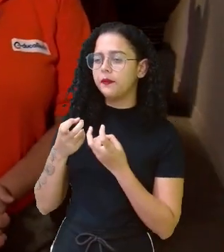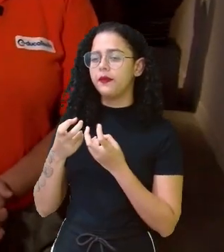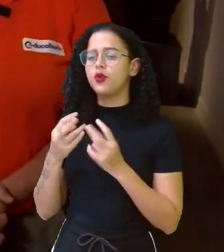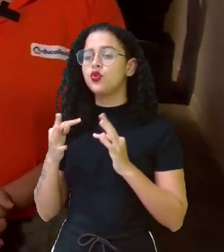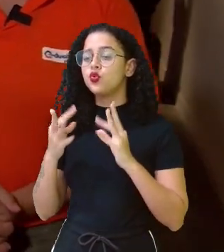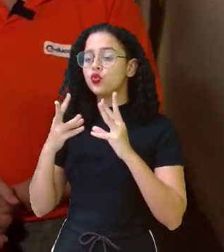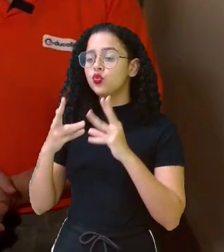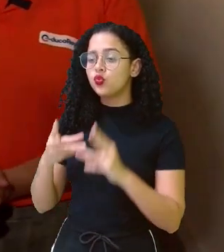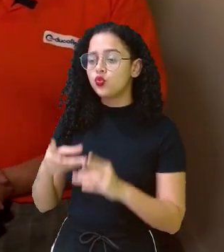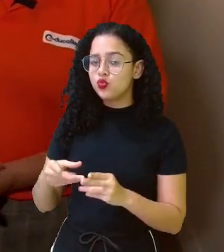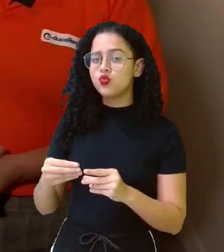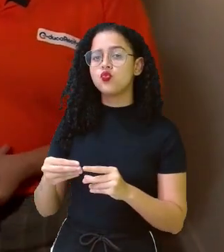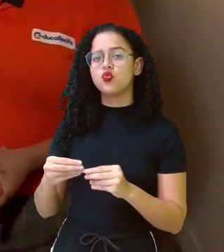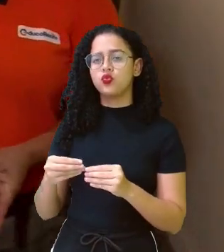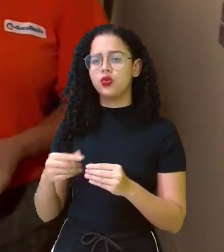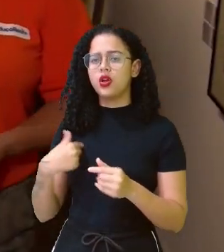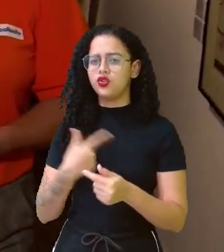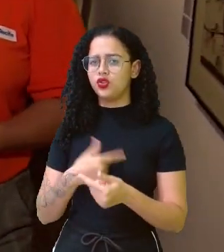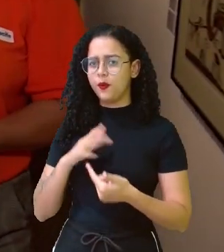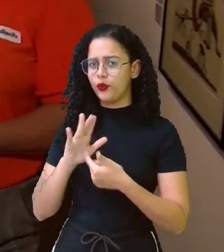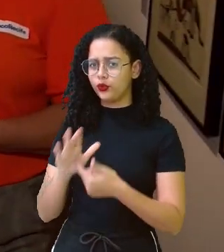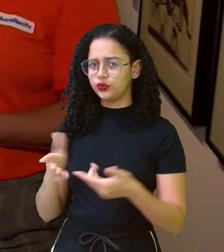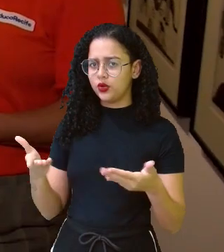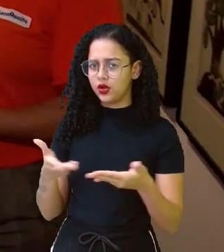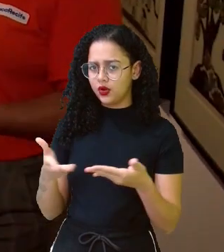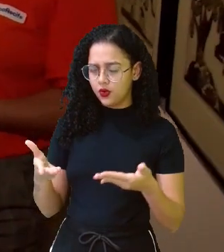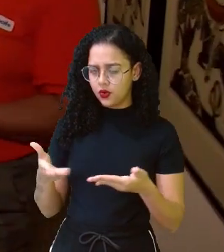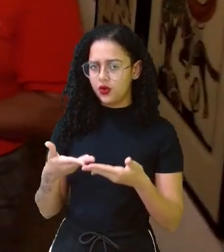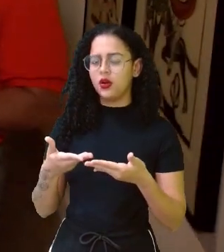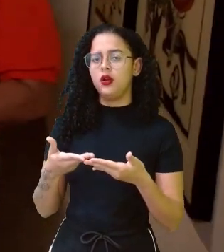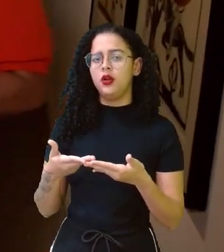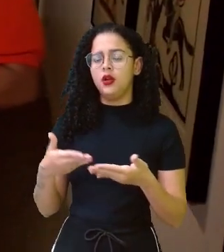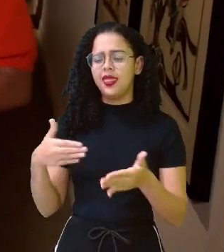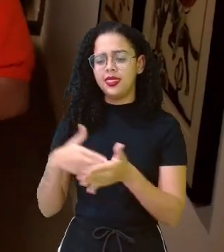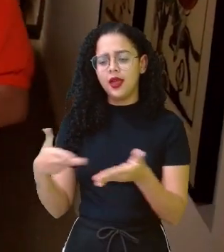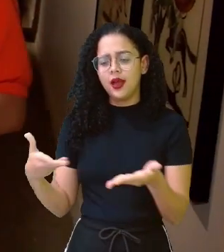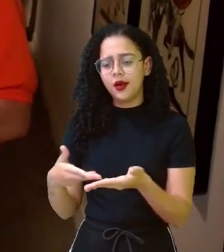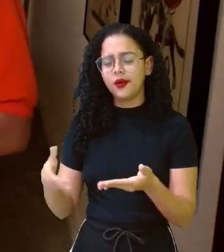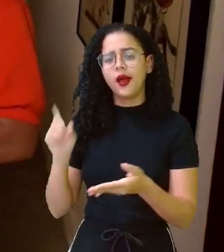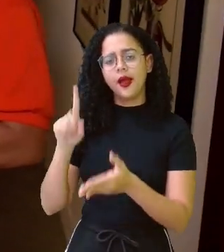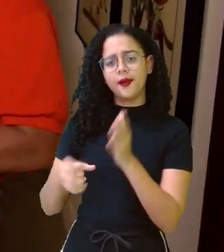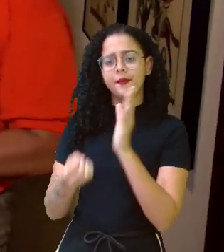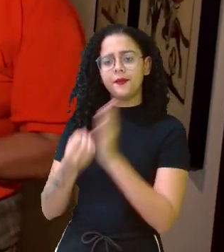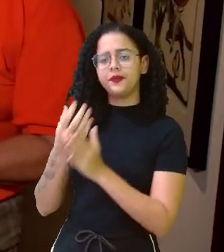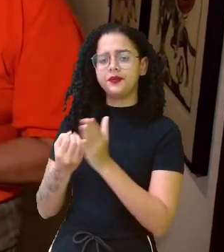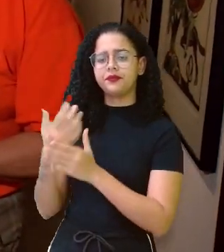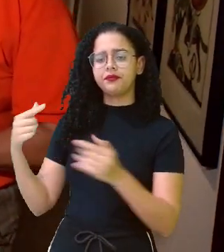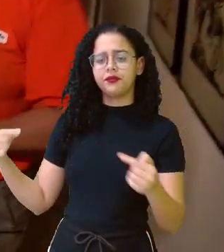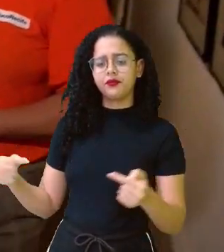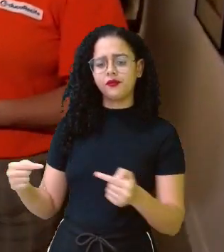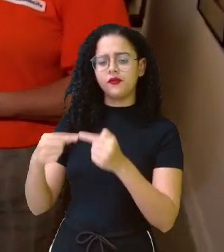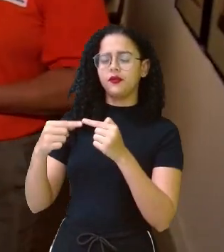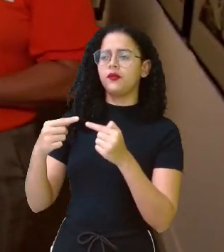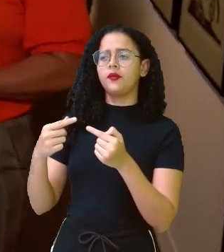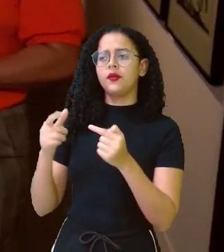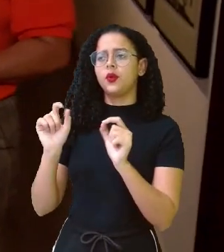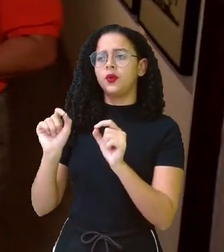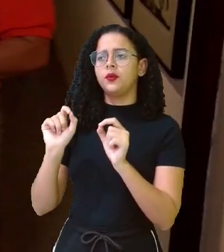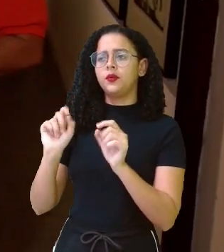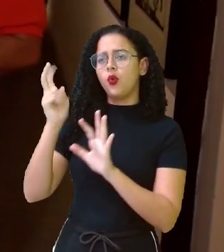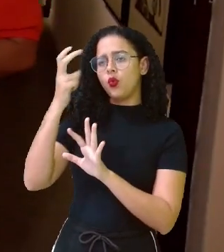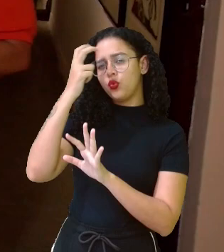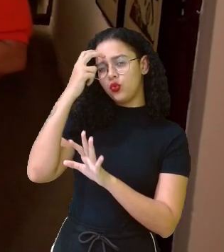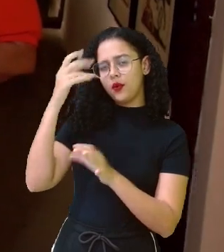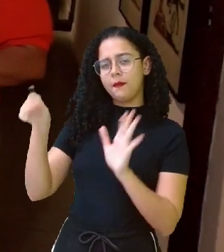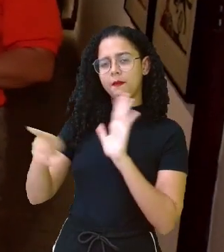tudo que de uma certa forma a gente demonstrou, ou boa parte que a gente demonstrou até agora, era uma produção muito mais ligada, vamos por assim dizer, à cultura da